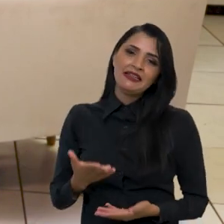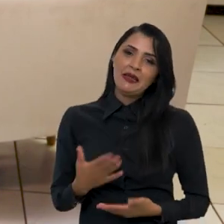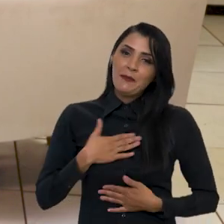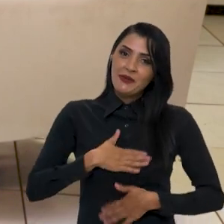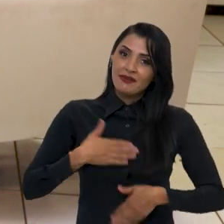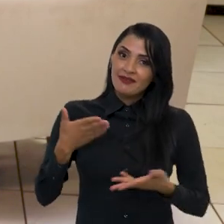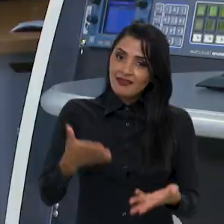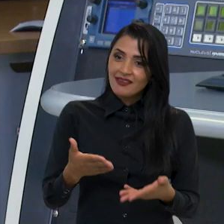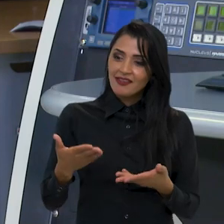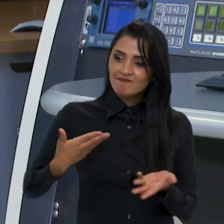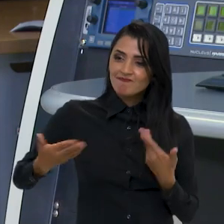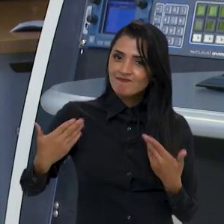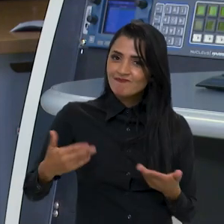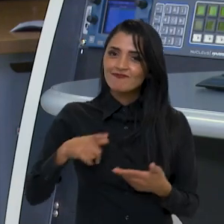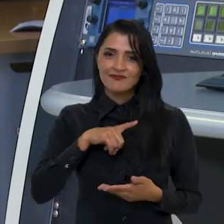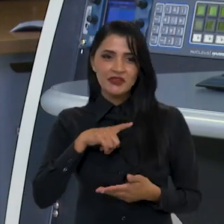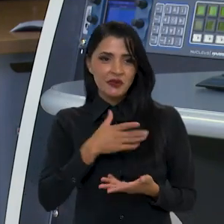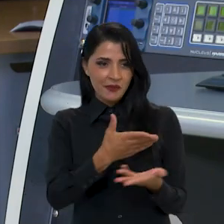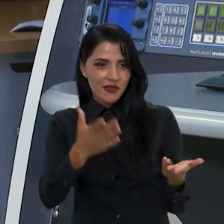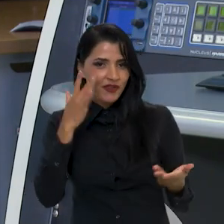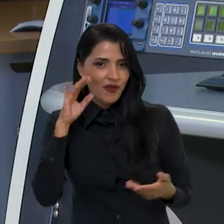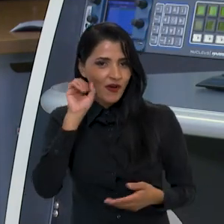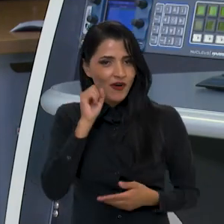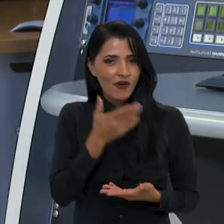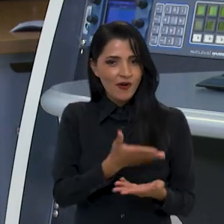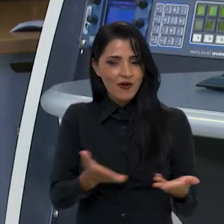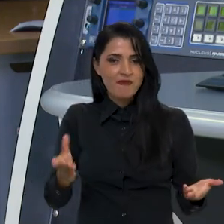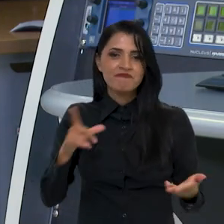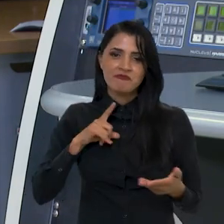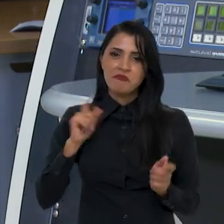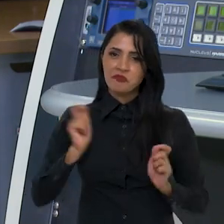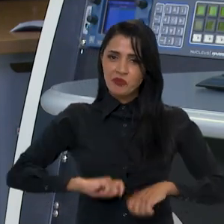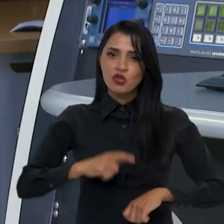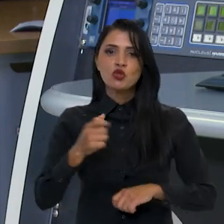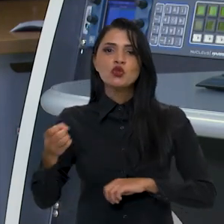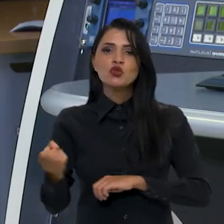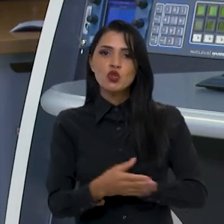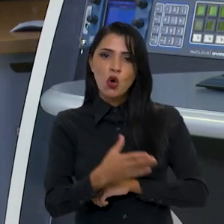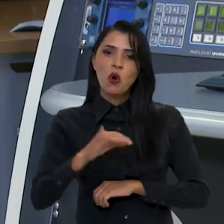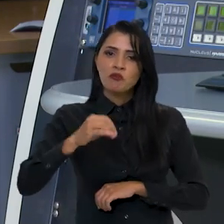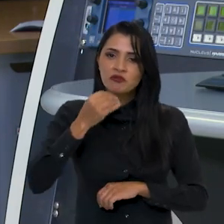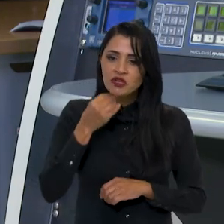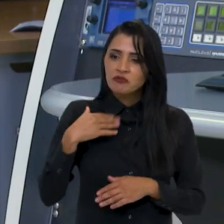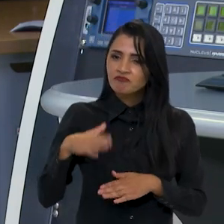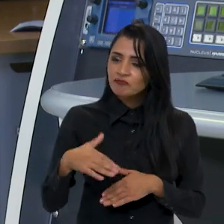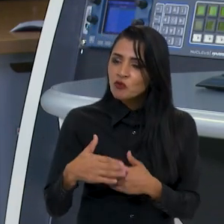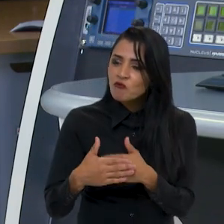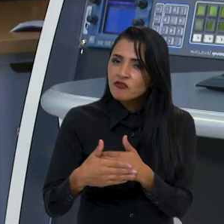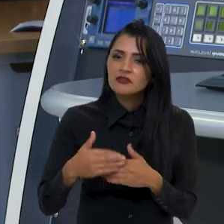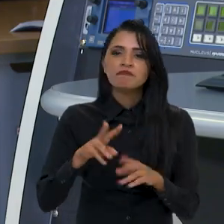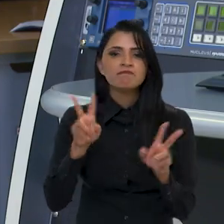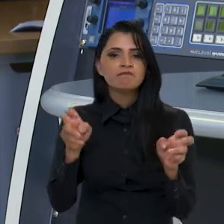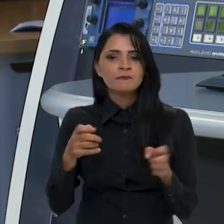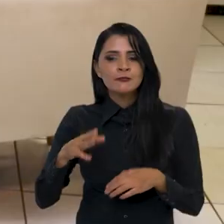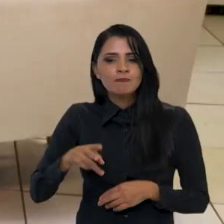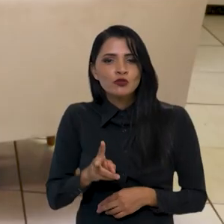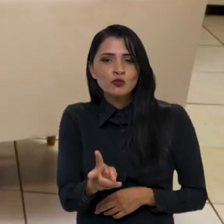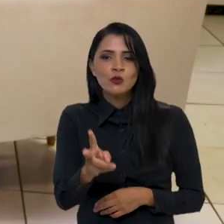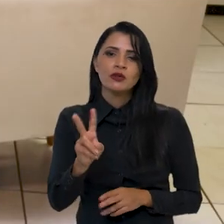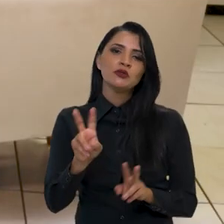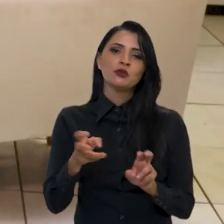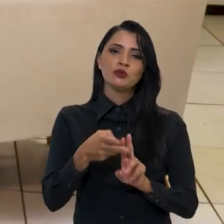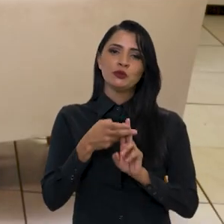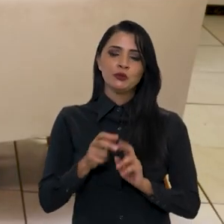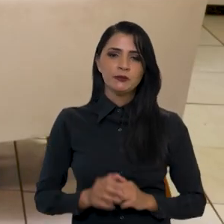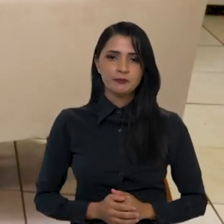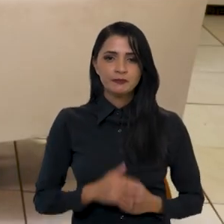obrigada, Seixas. Um prazer estar com você, com os ouvintes, e que a gente possa ter novas oportunidades e seguir conversando sobre esse tema e